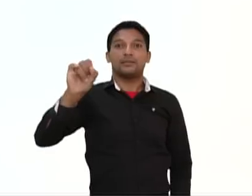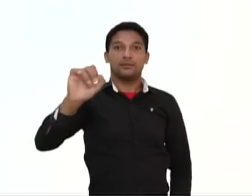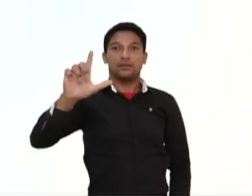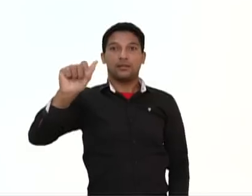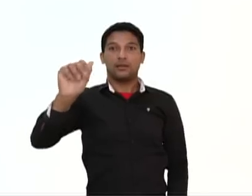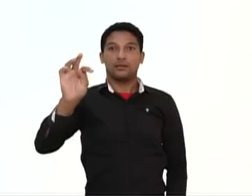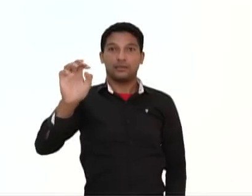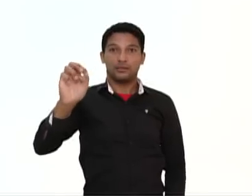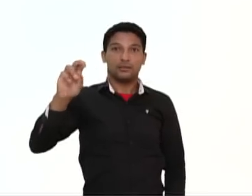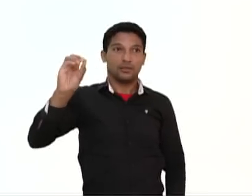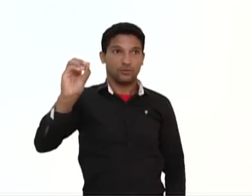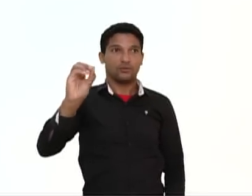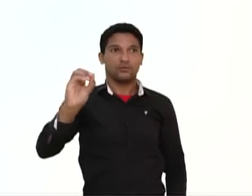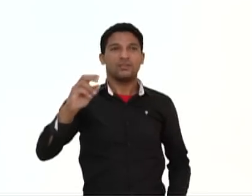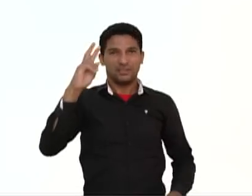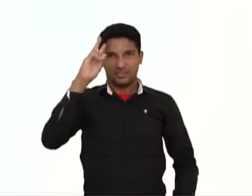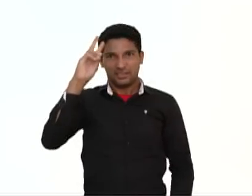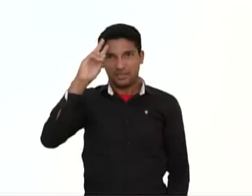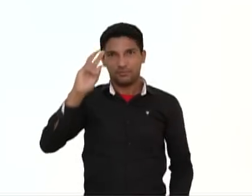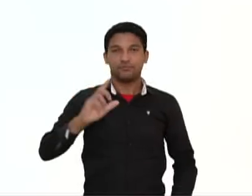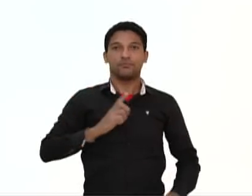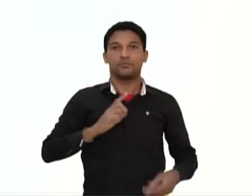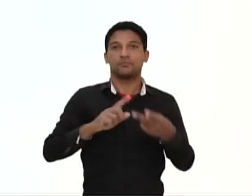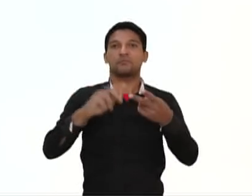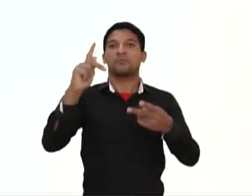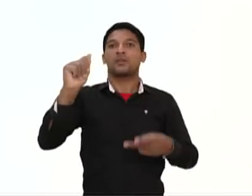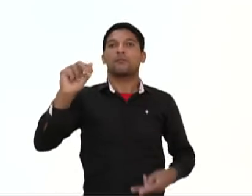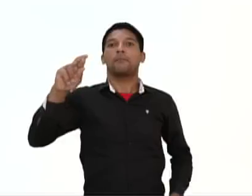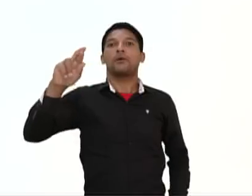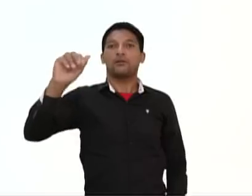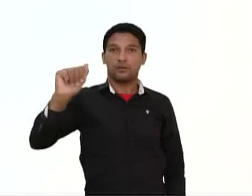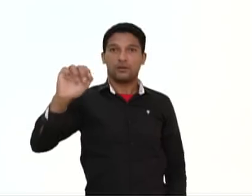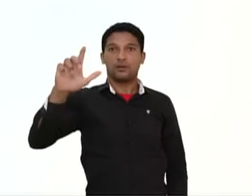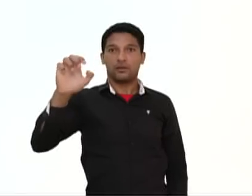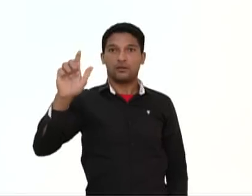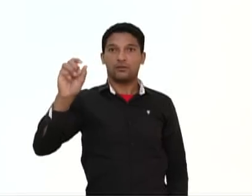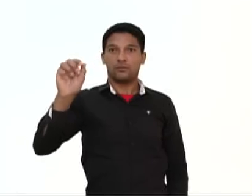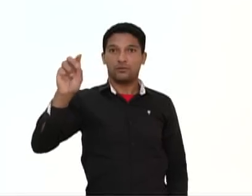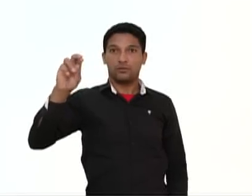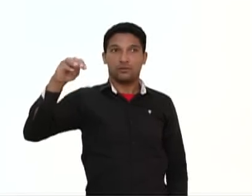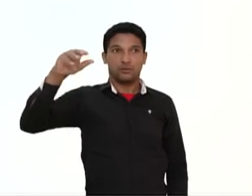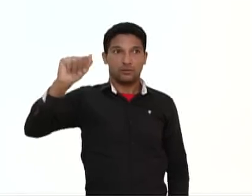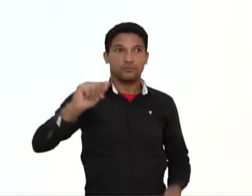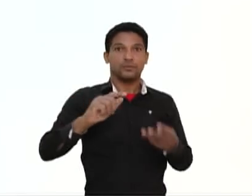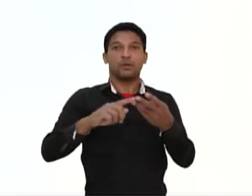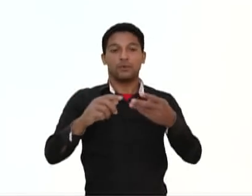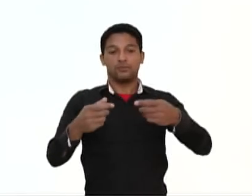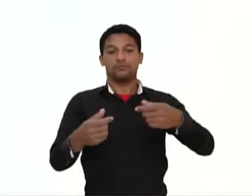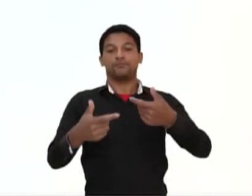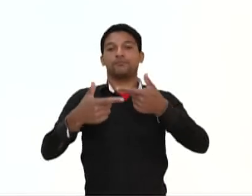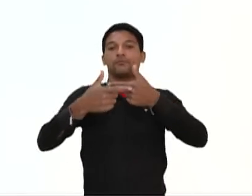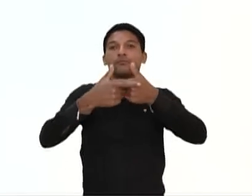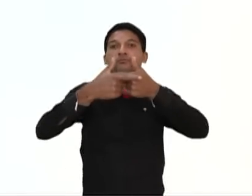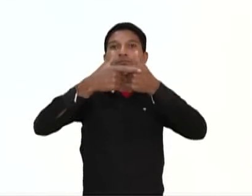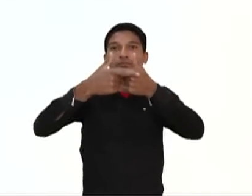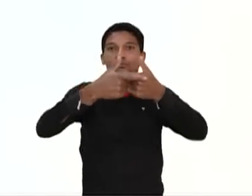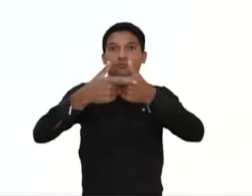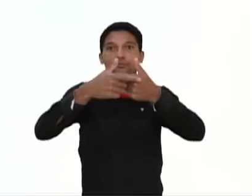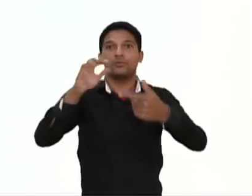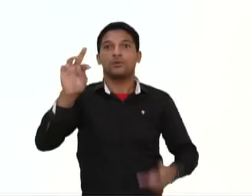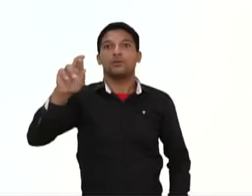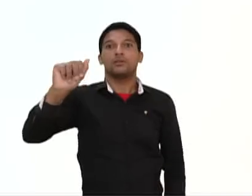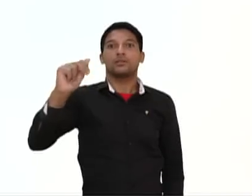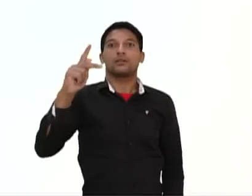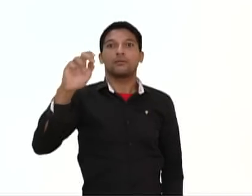quaisquer, ou trapezoides, os paralelogramos e os trapézios, certo? Além disso, nós vimos duas propriedades de paralelogramo.